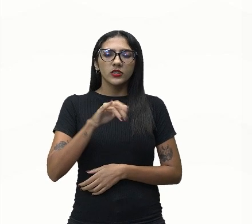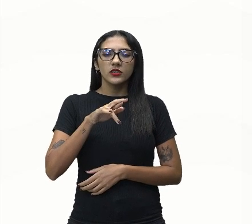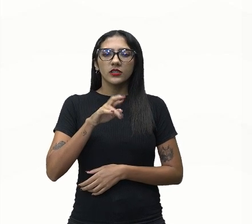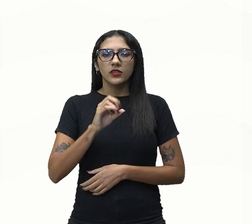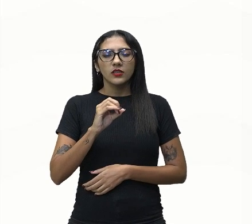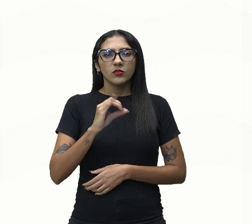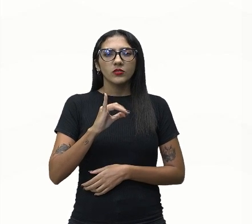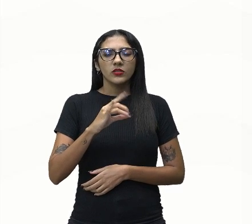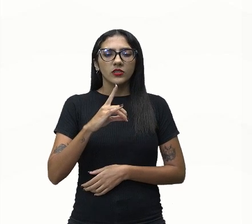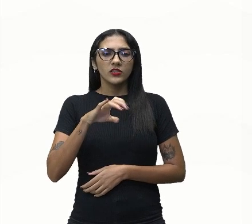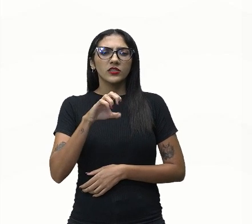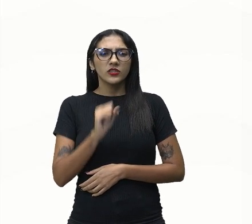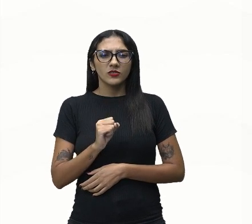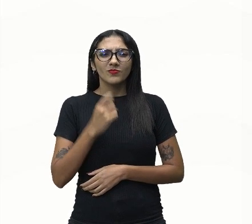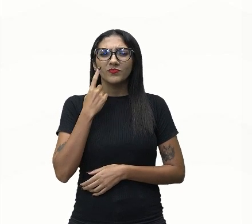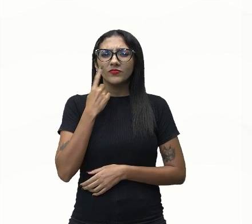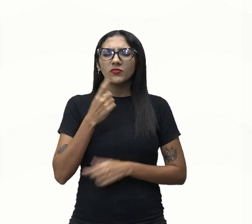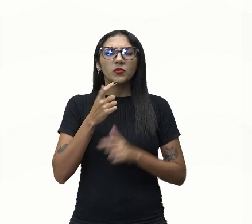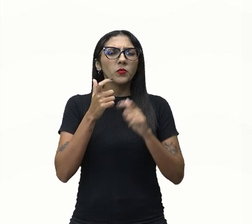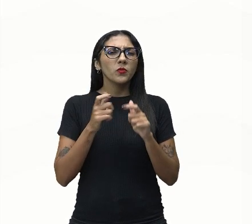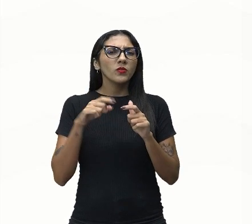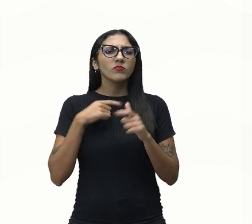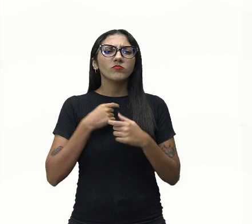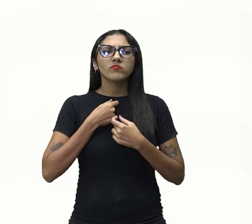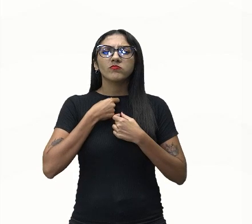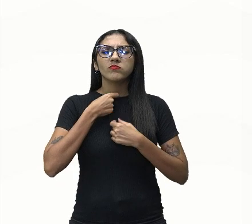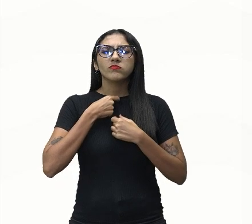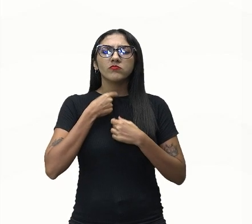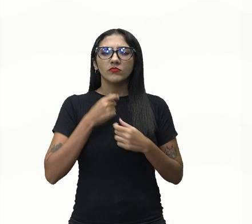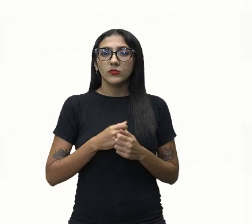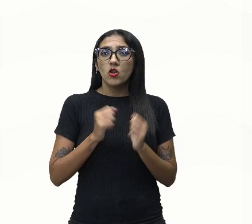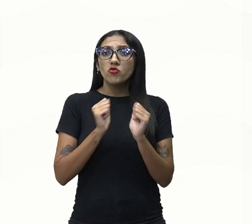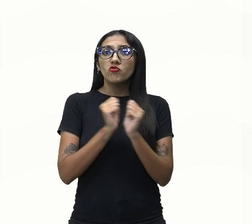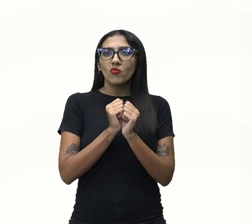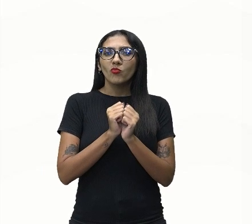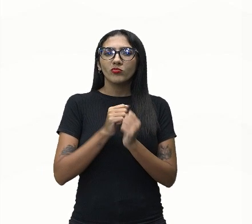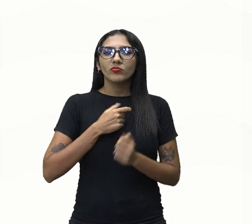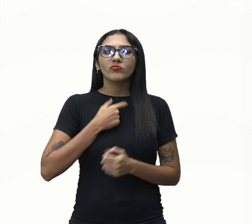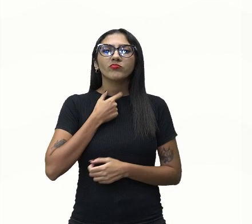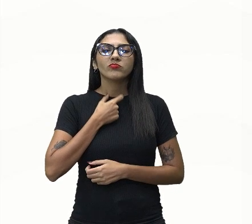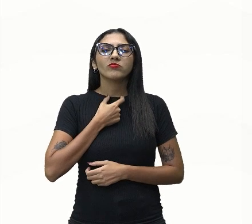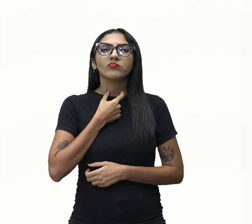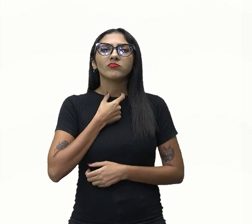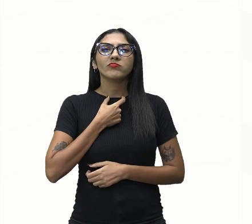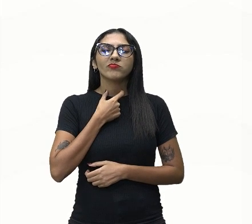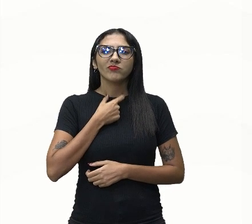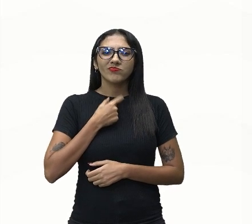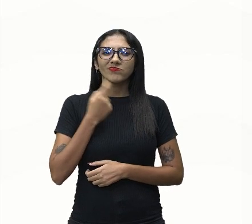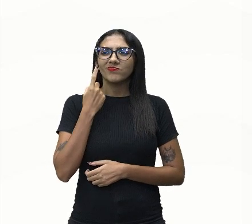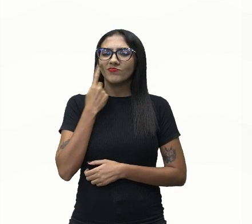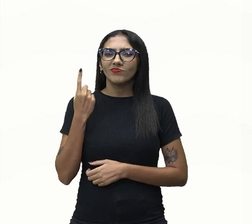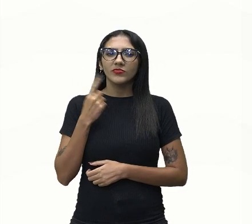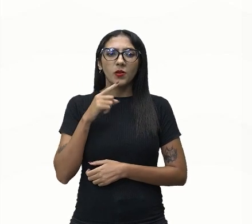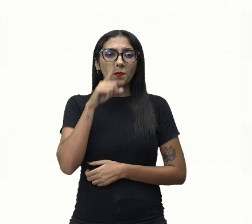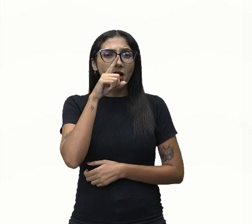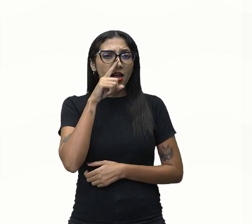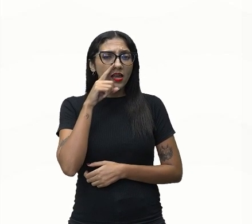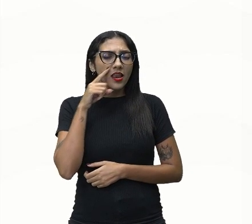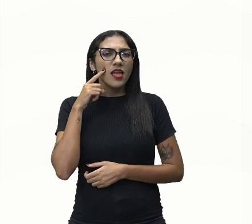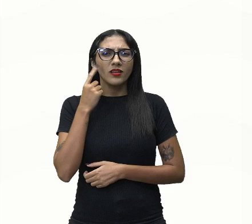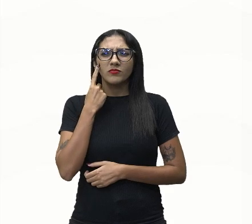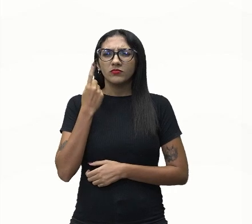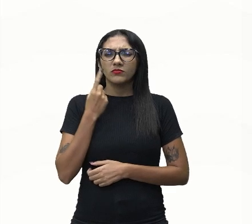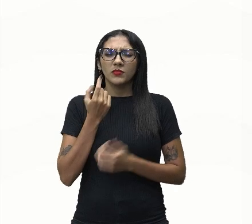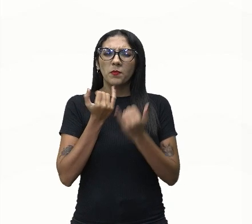que ela está ali localizada junto com a tireoide, né? A tireoide é essa estrutura em amarelo que a gente observa como se